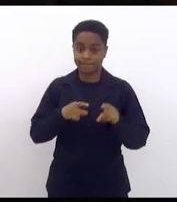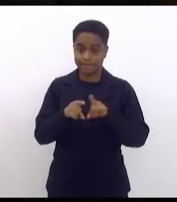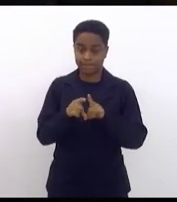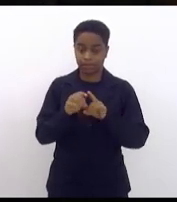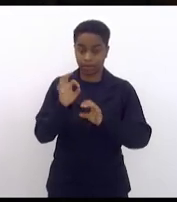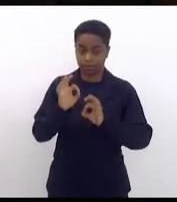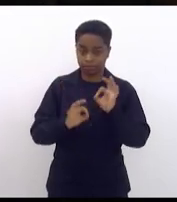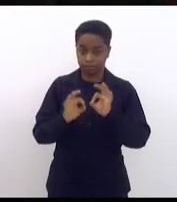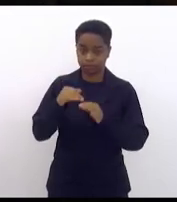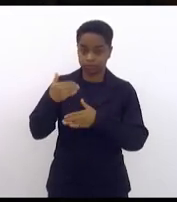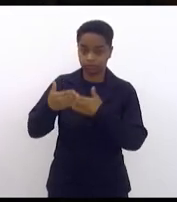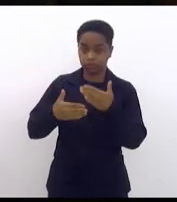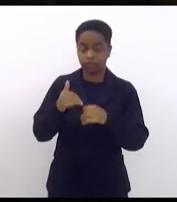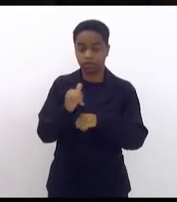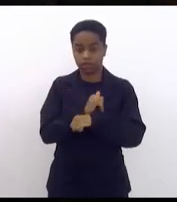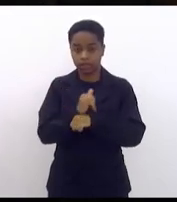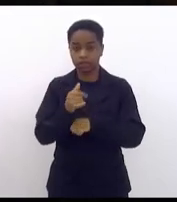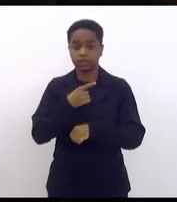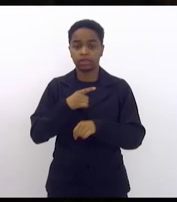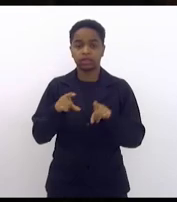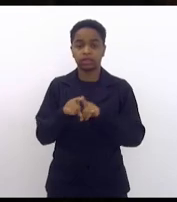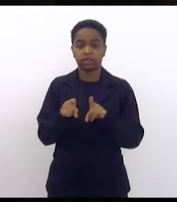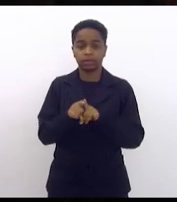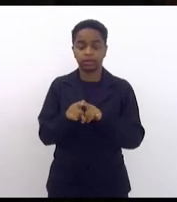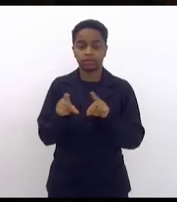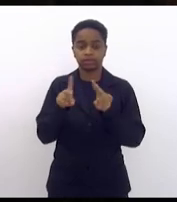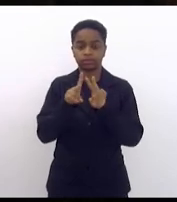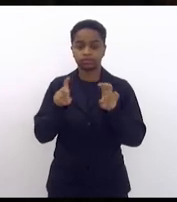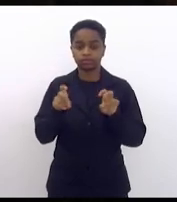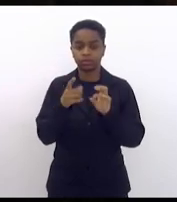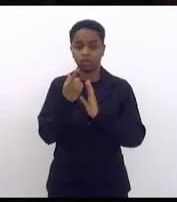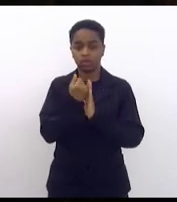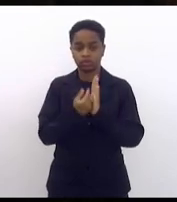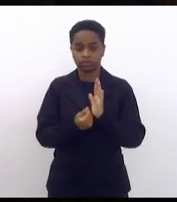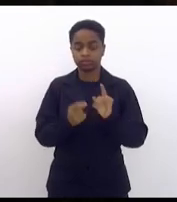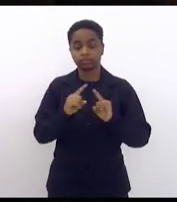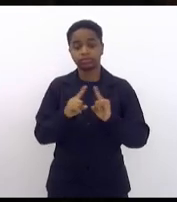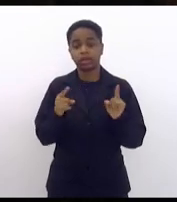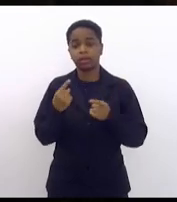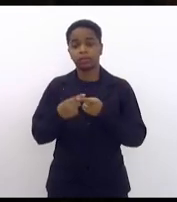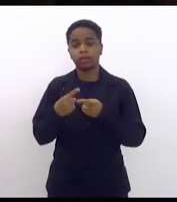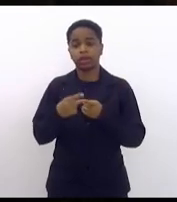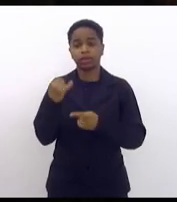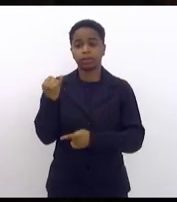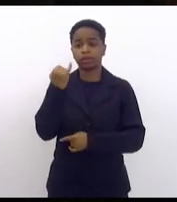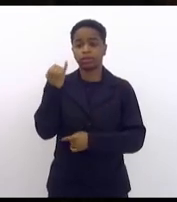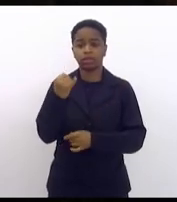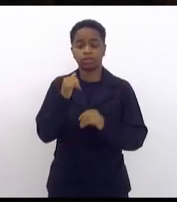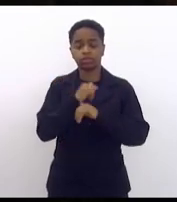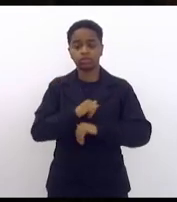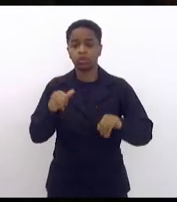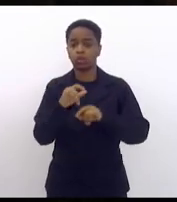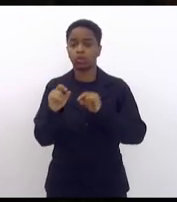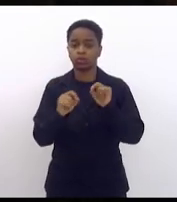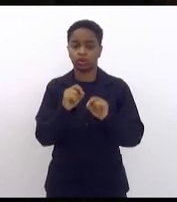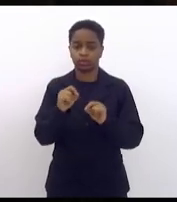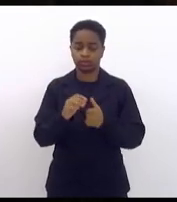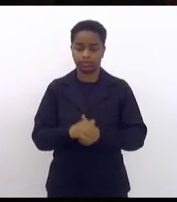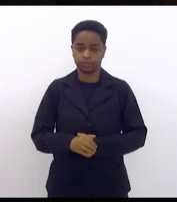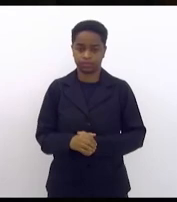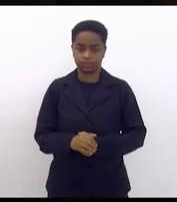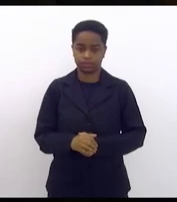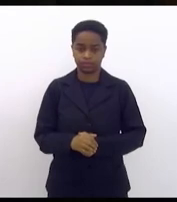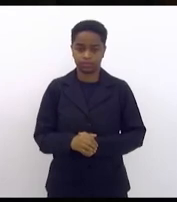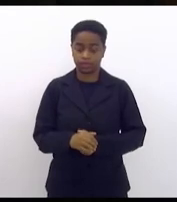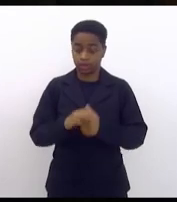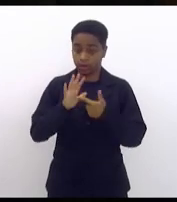tem a discussão das nossas peças orçamentárias. E o que é importante destacar, o que essas peças nos mostram? Elas